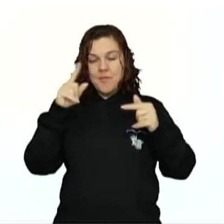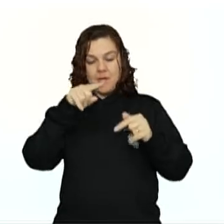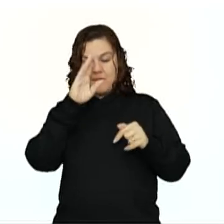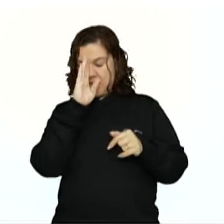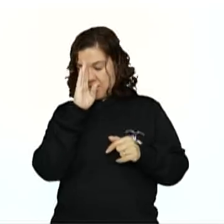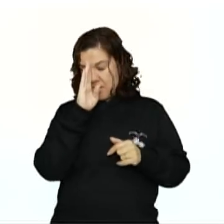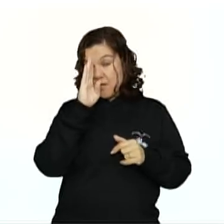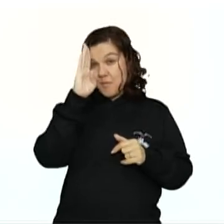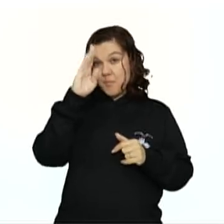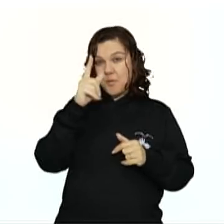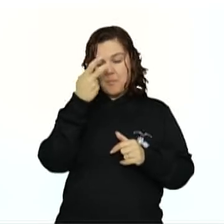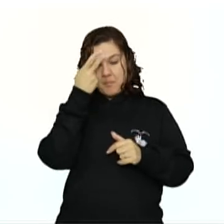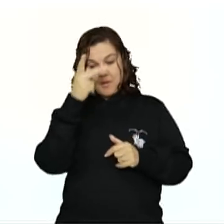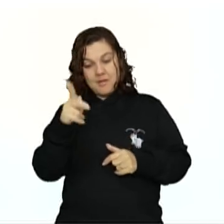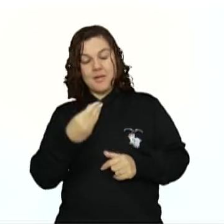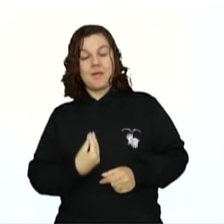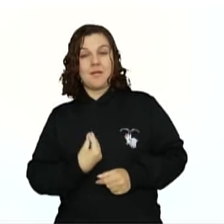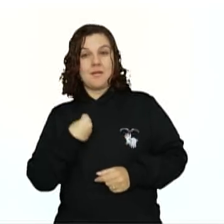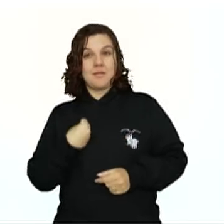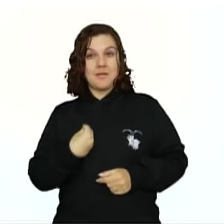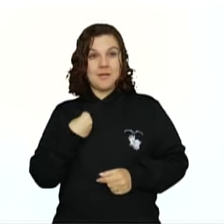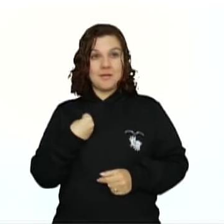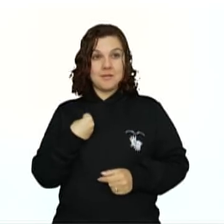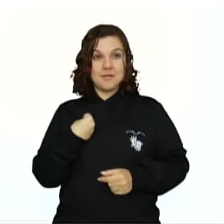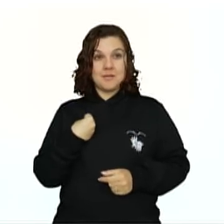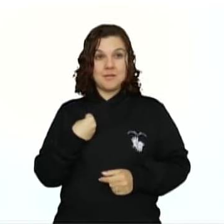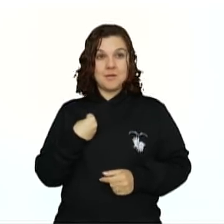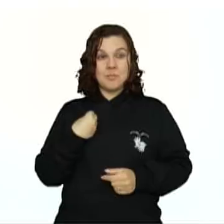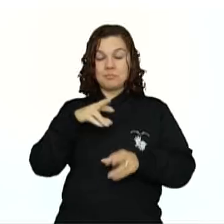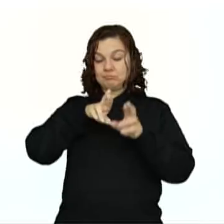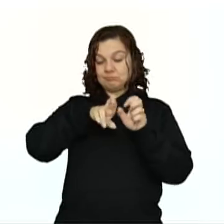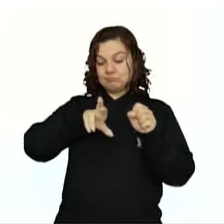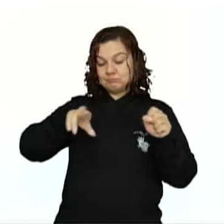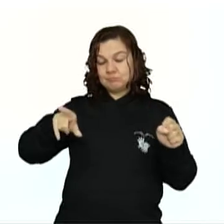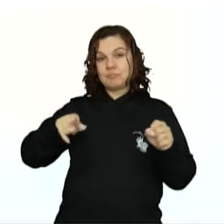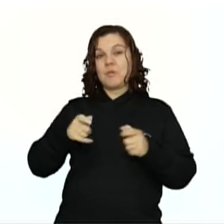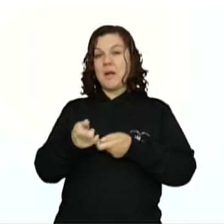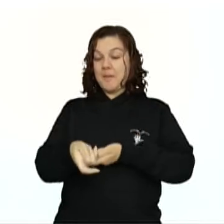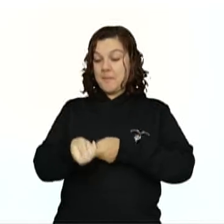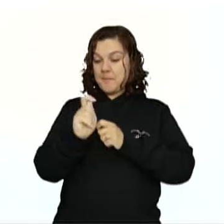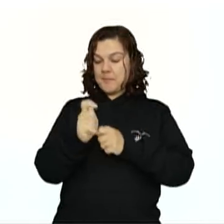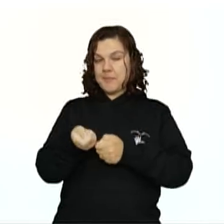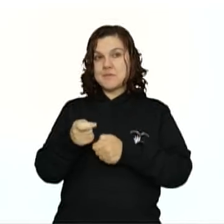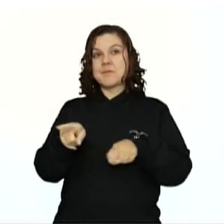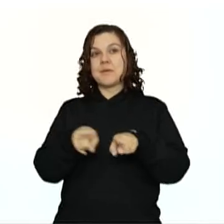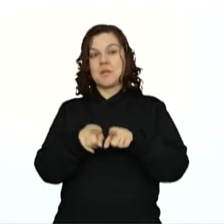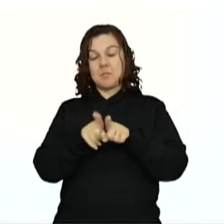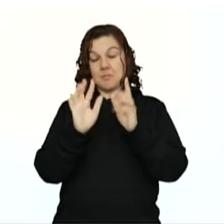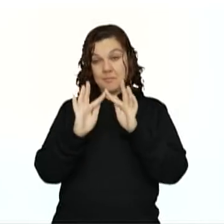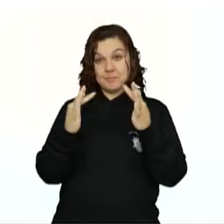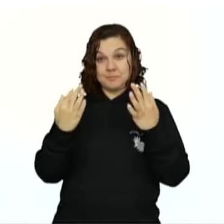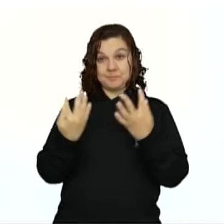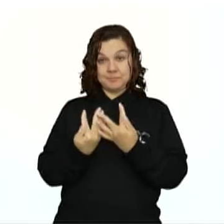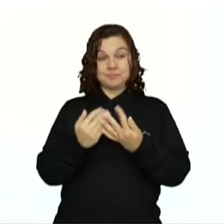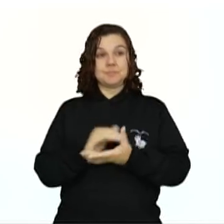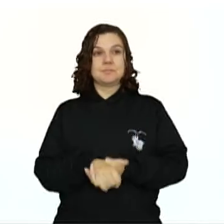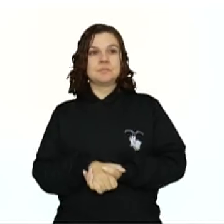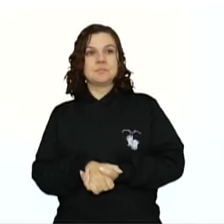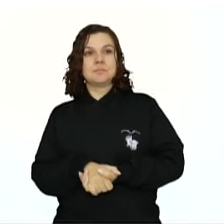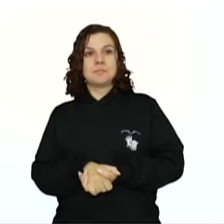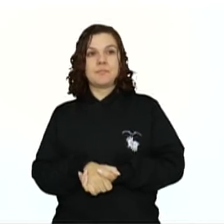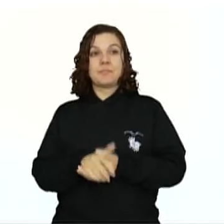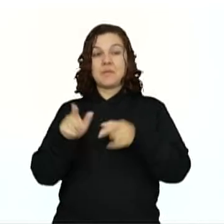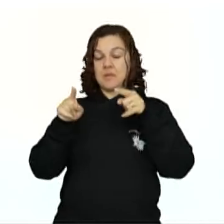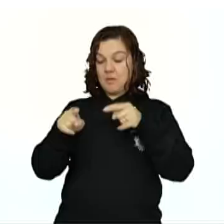fundamental para a sobrevivência de inúmeros pescadores e suas famílias.